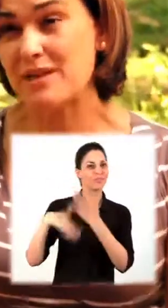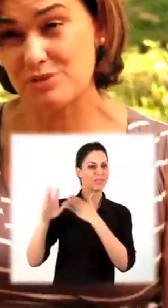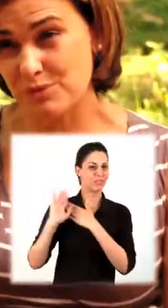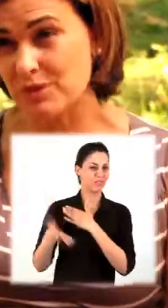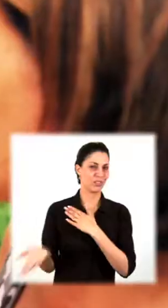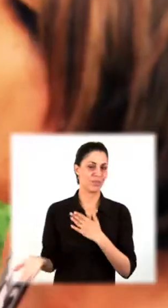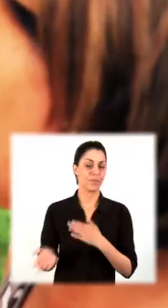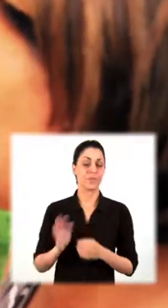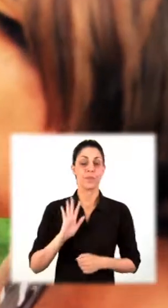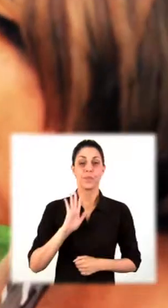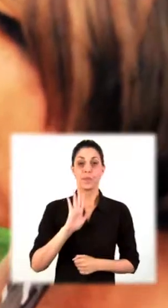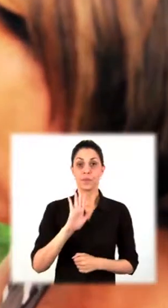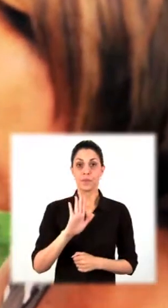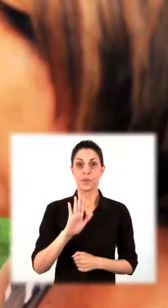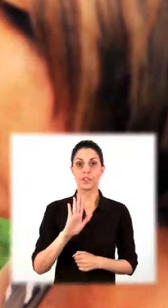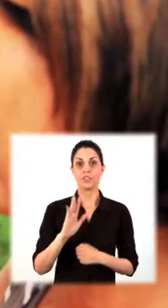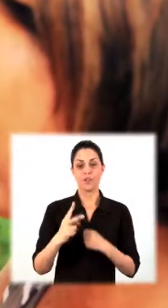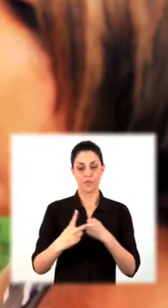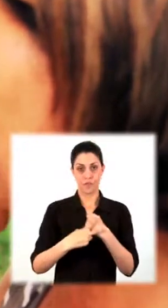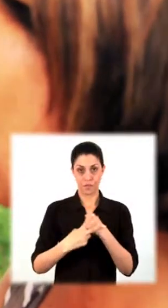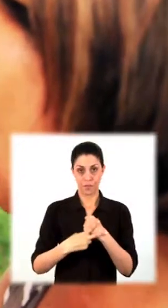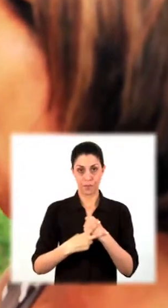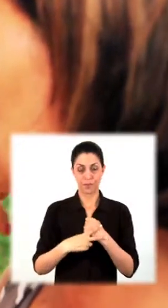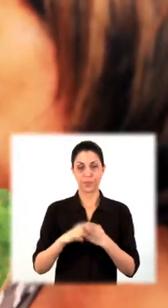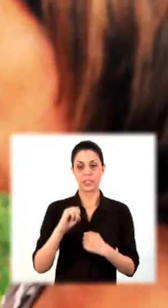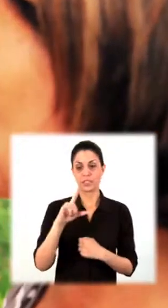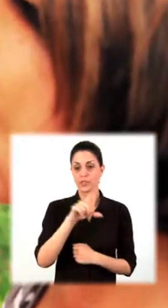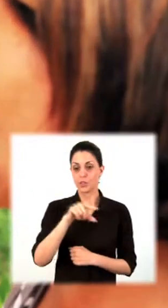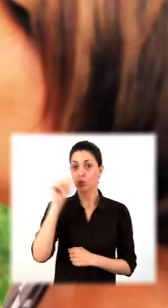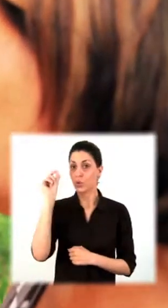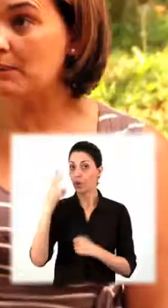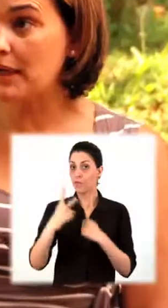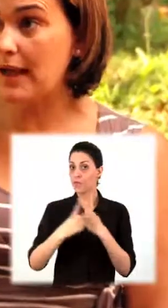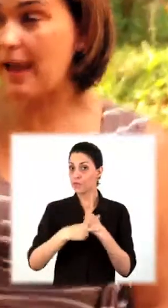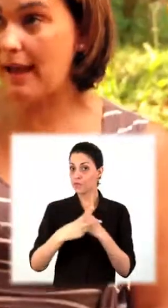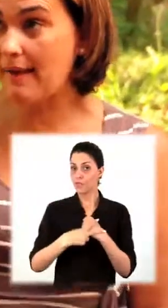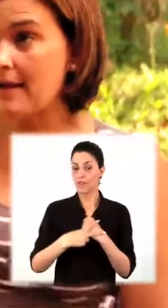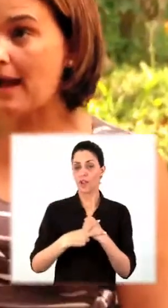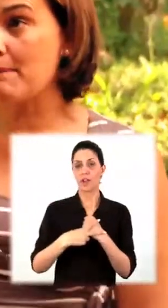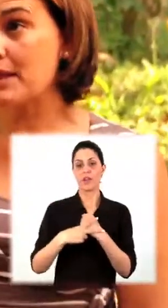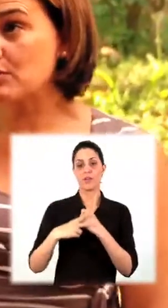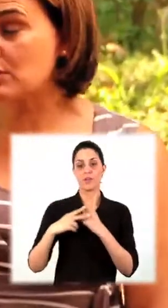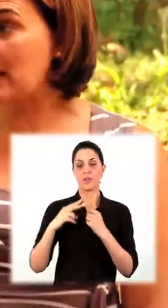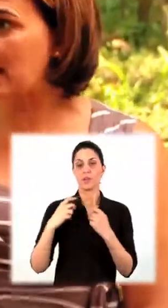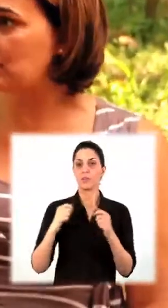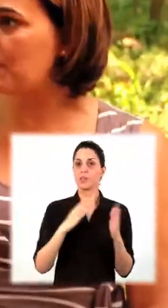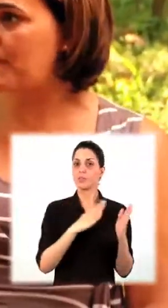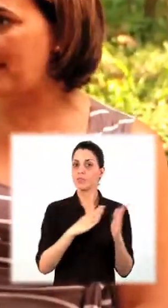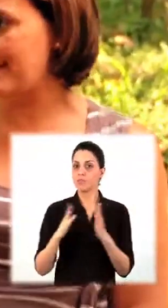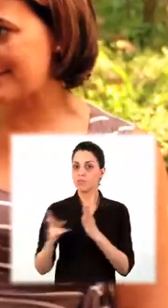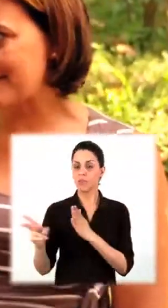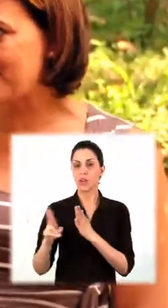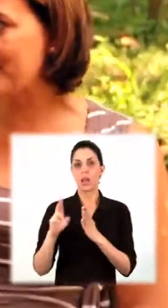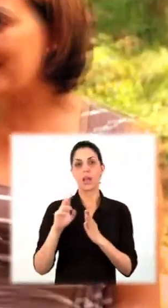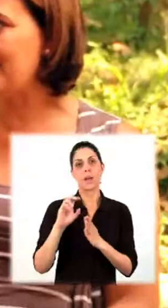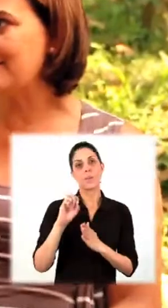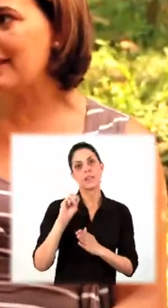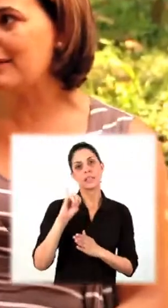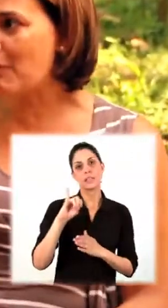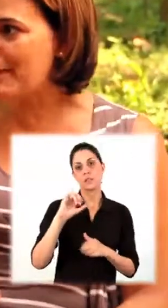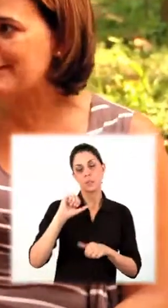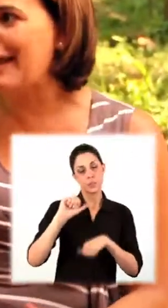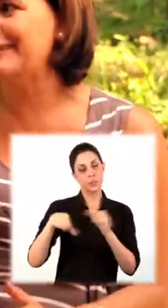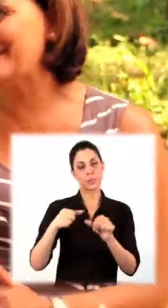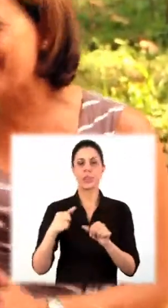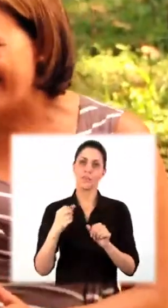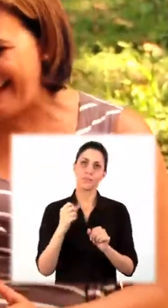já passou. Com relação a verbo, quando a gente escolhe um tempo, ele a menos que o narrador peça, ele tem